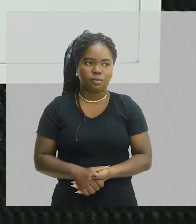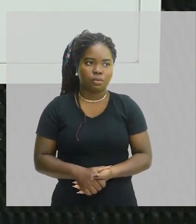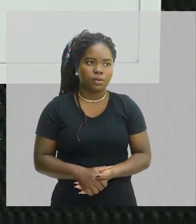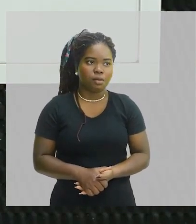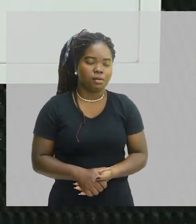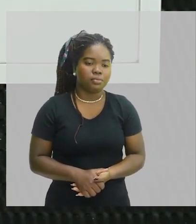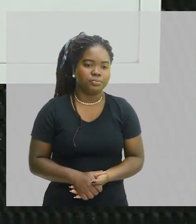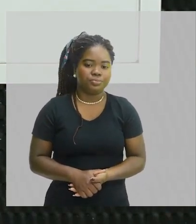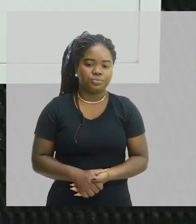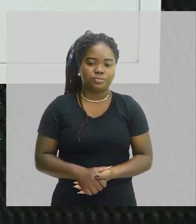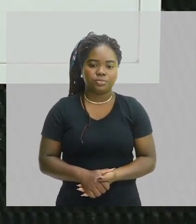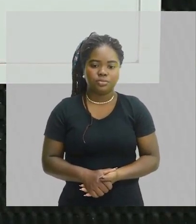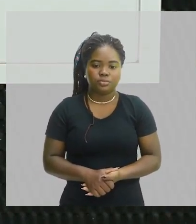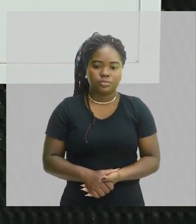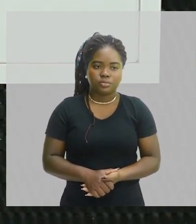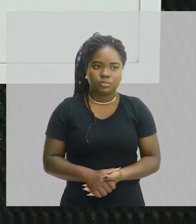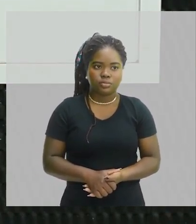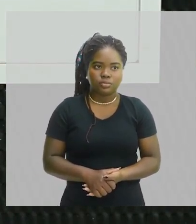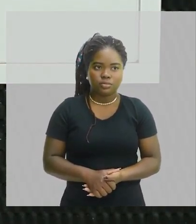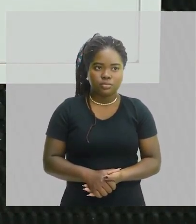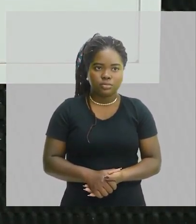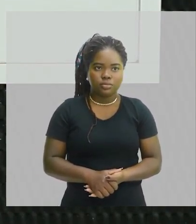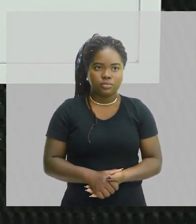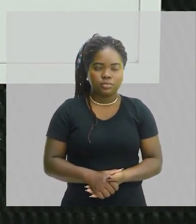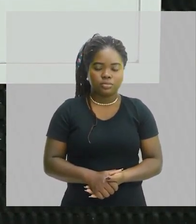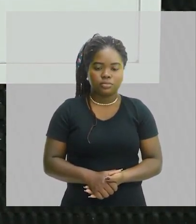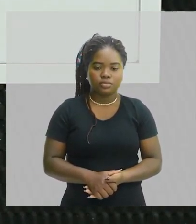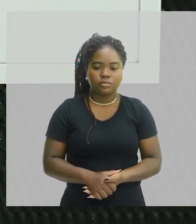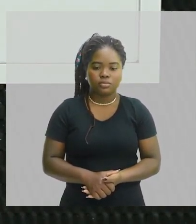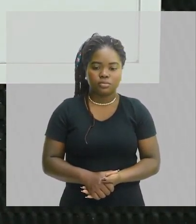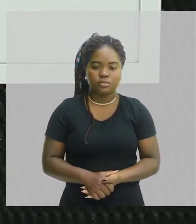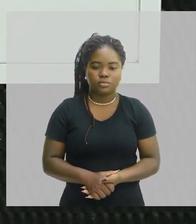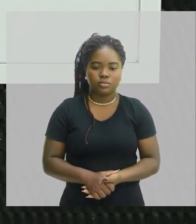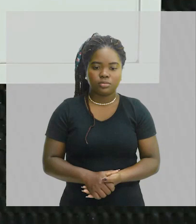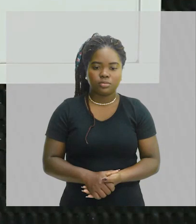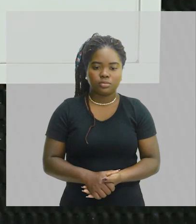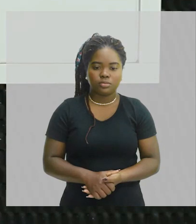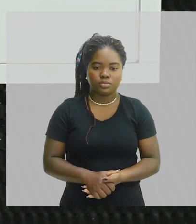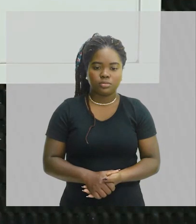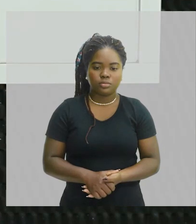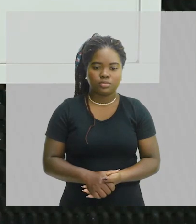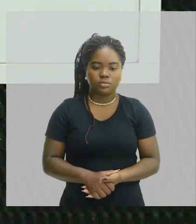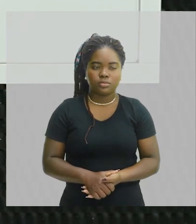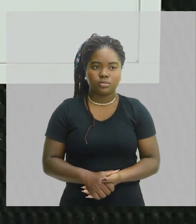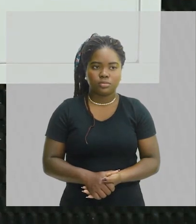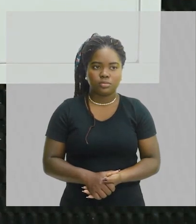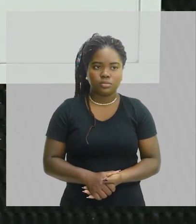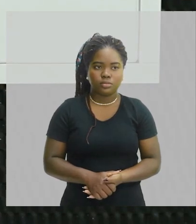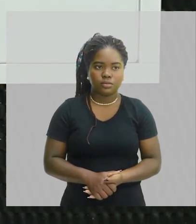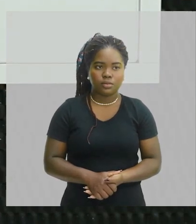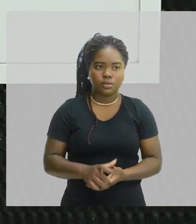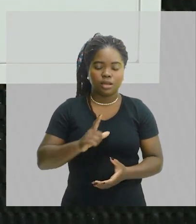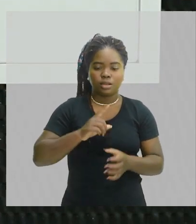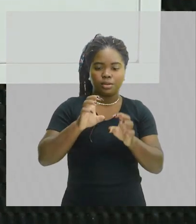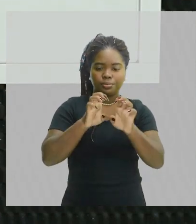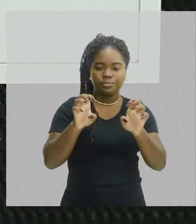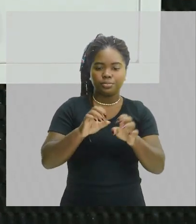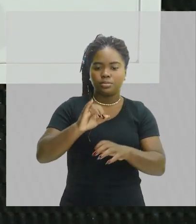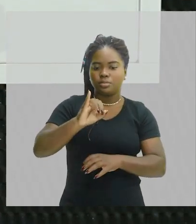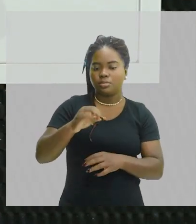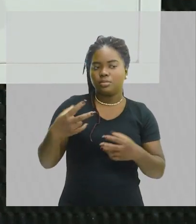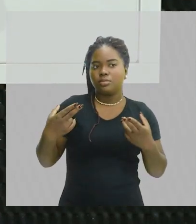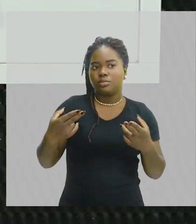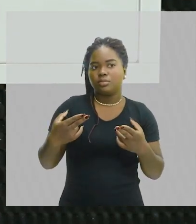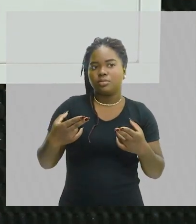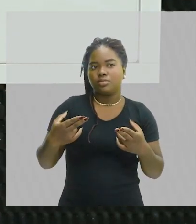Então posso fazer o seguinte, trazer esse I para lá, mandar esse aqui para cá. Sei que no final nós vamos ficar com a seguinte equação. Ó. O I vai